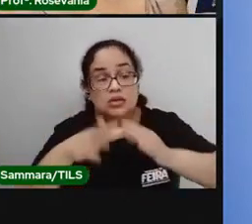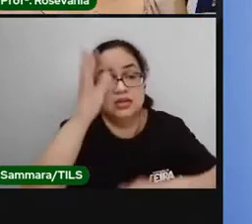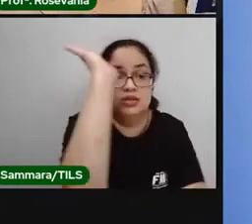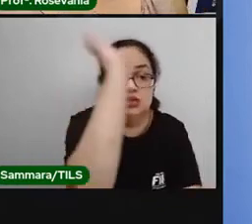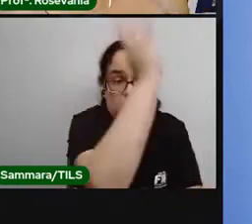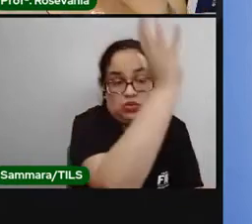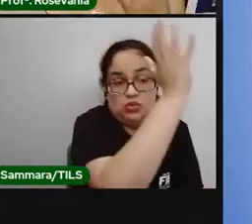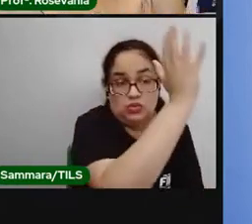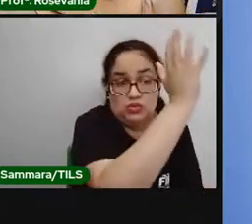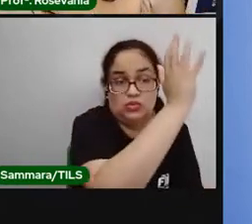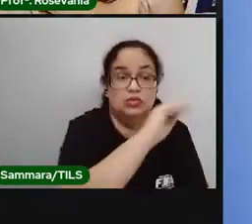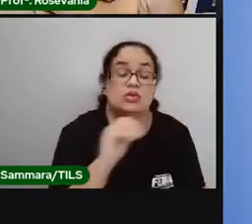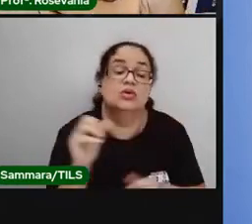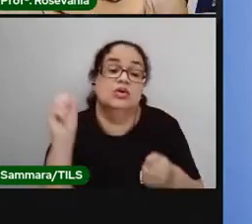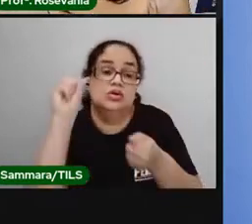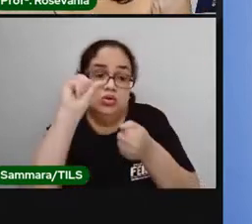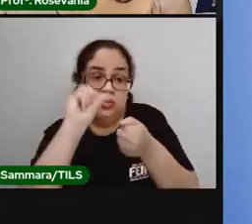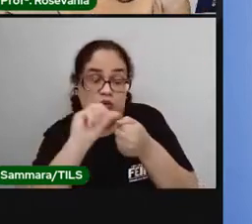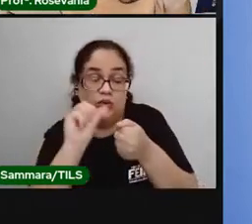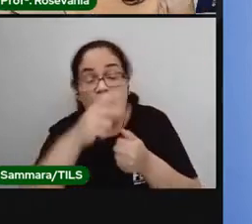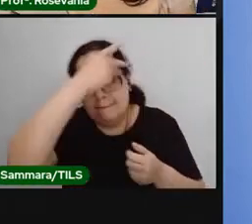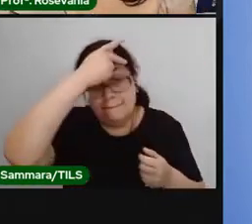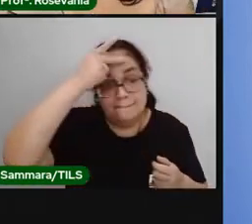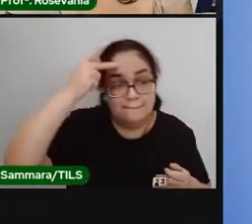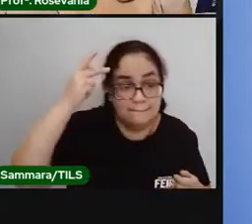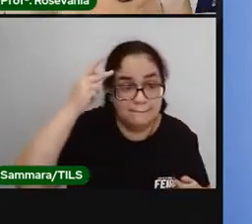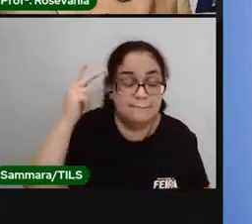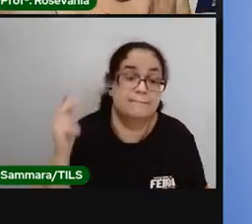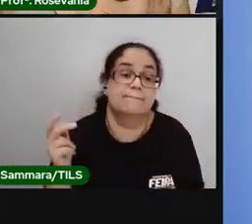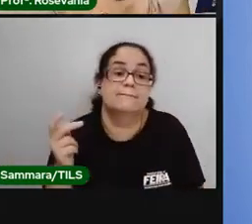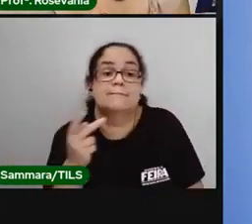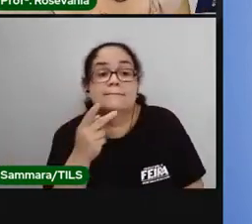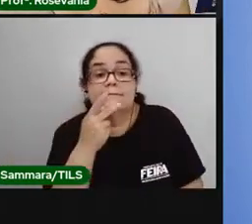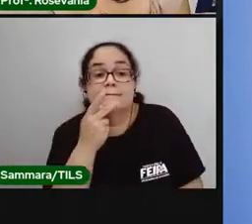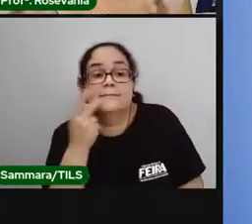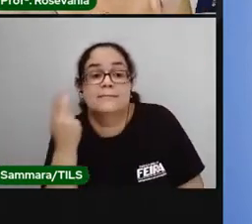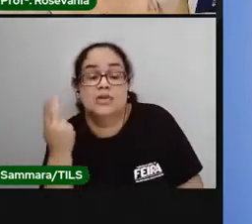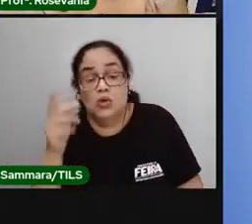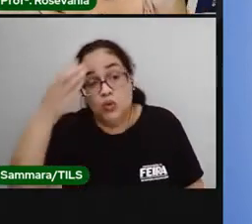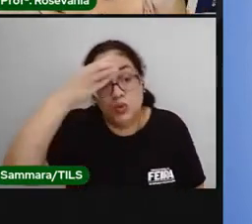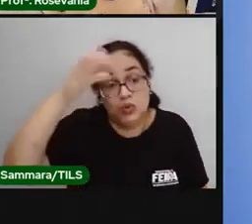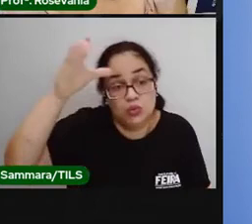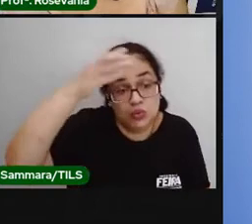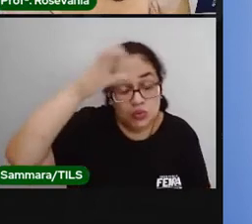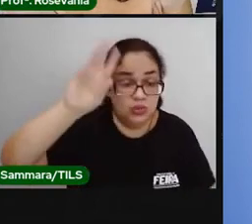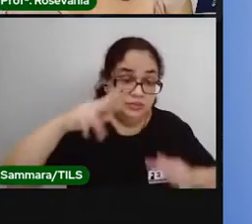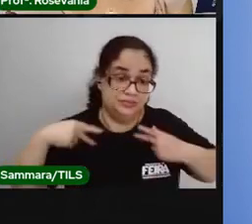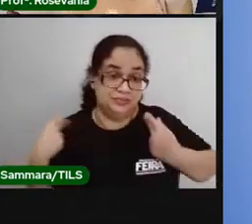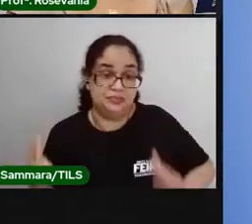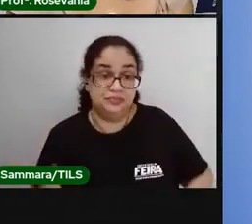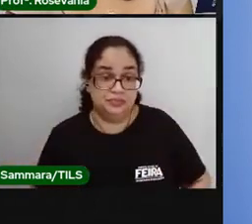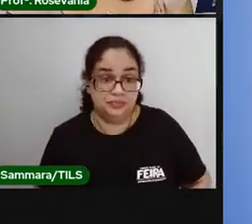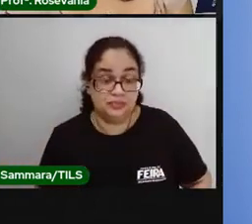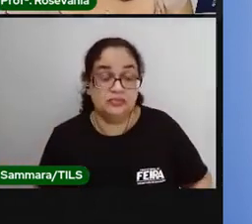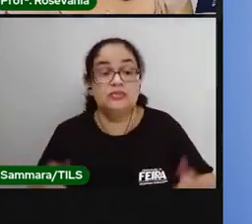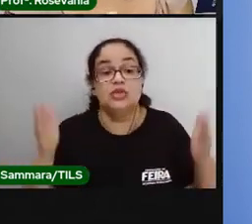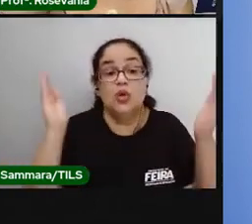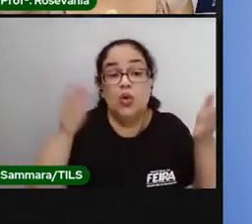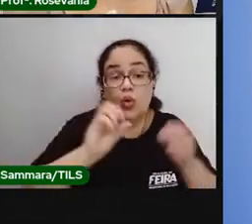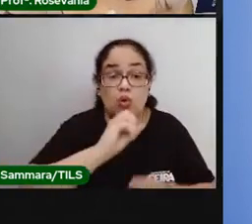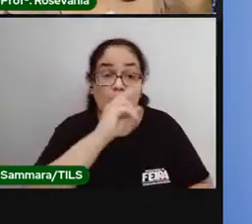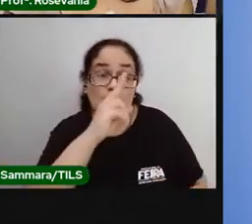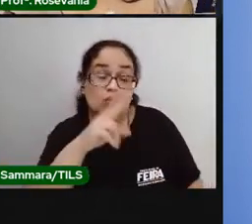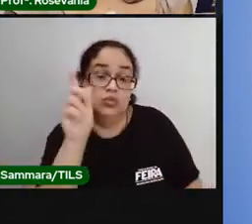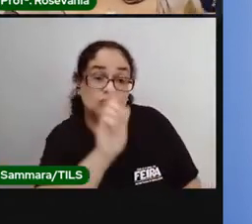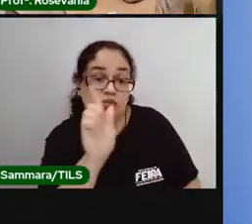em elementos construídos pelo homem, que a gente chama de elementos culturais, humanizados, né, ou geográficos,